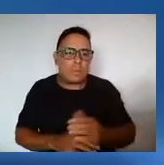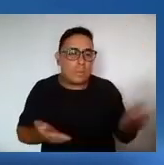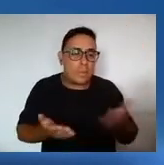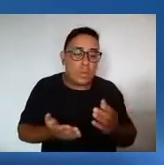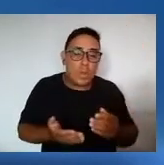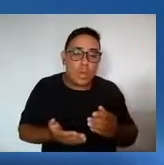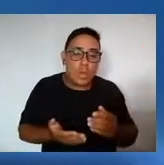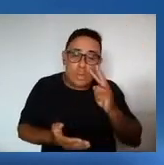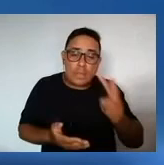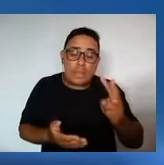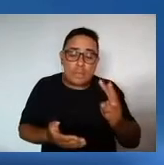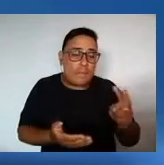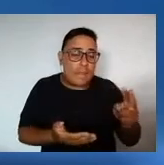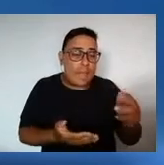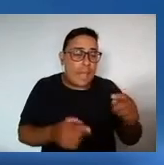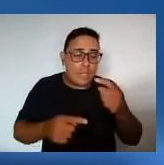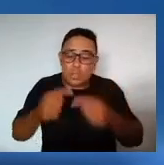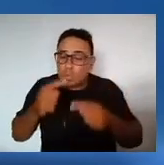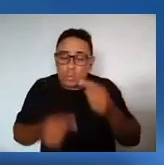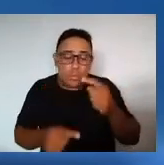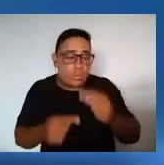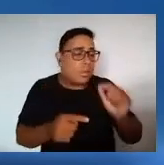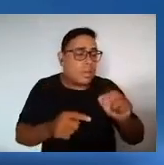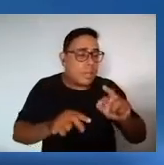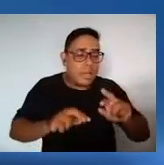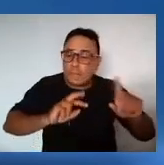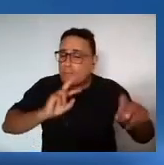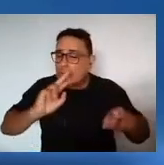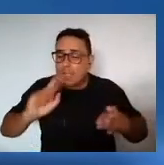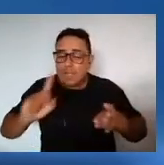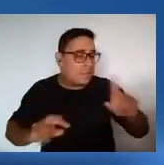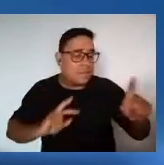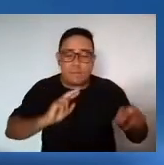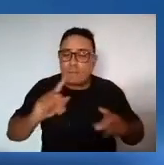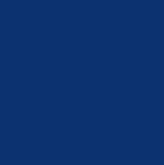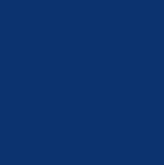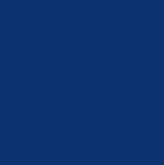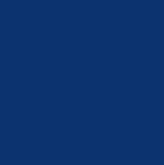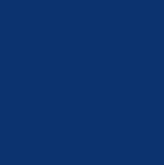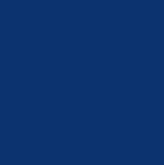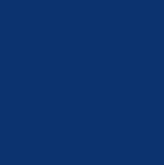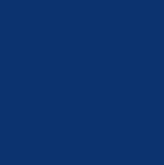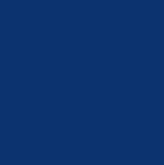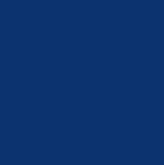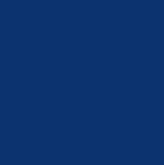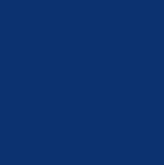caminhando para a diversidade, para temas que abordam as outras letras da sigla.